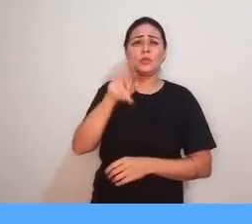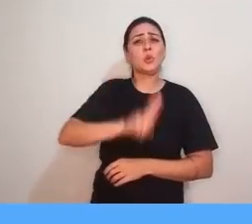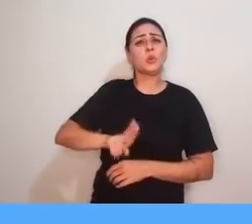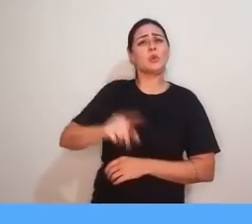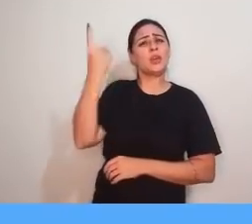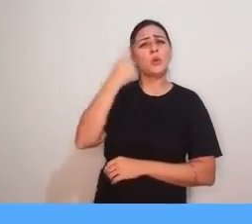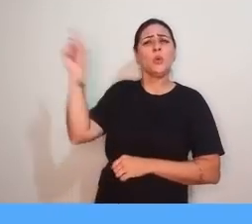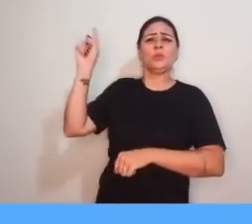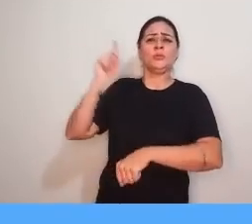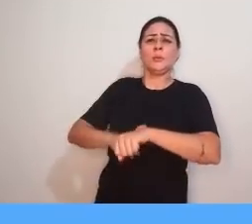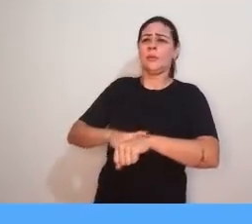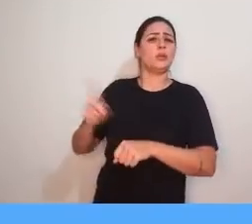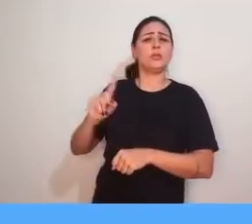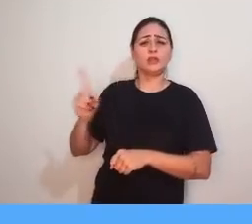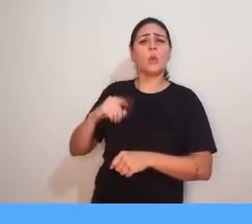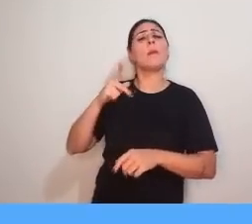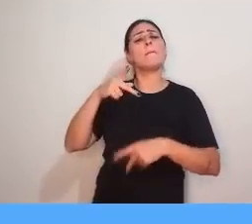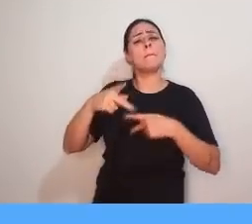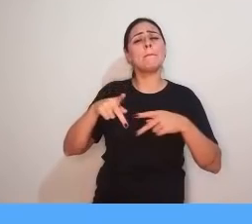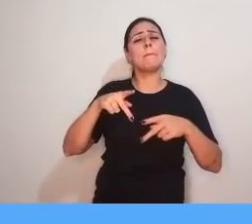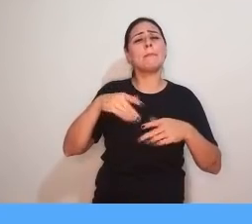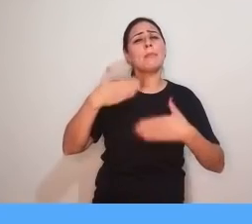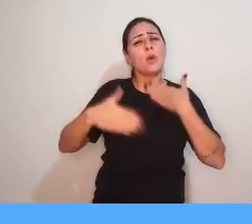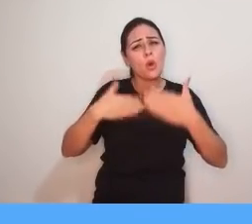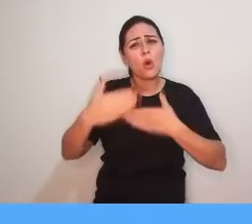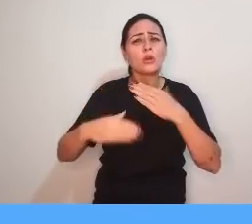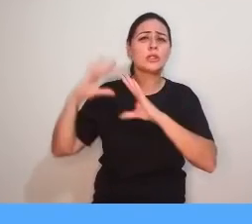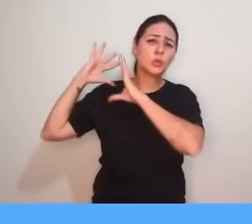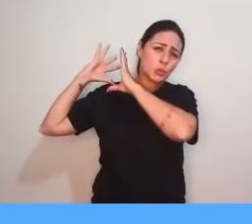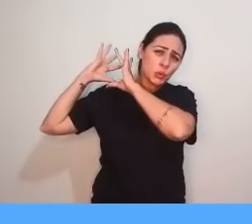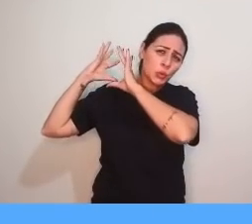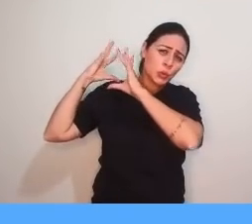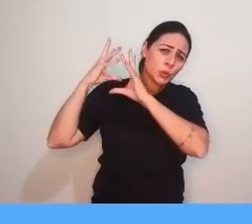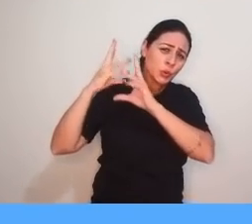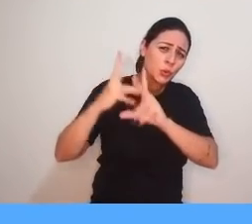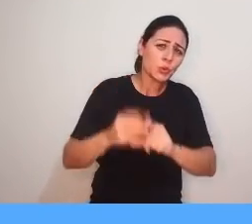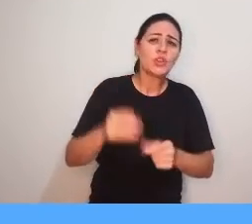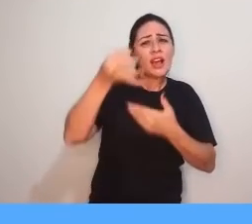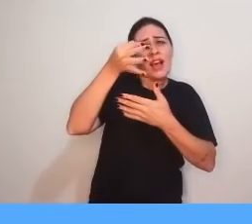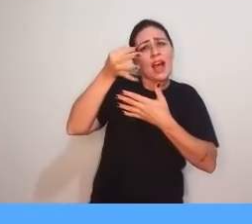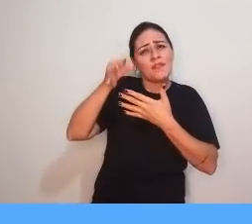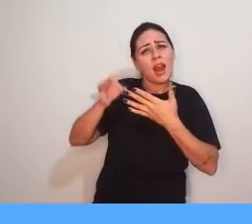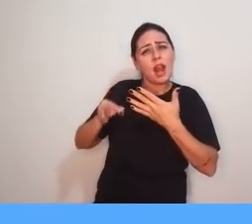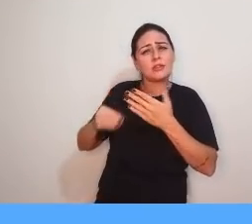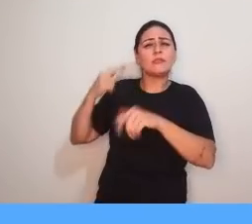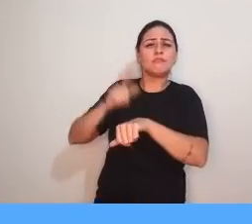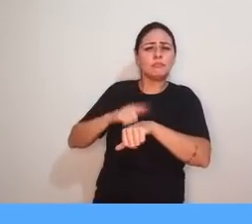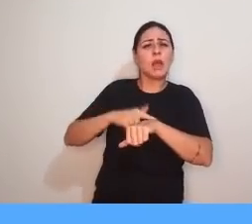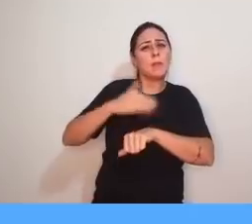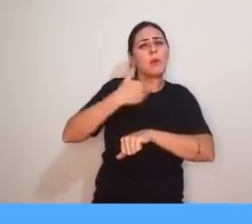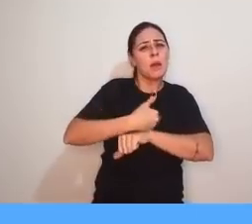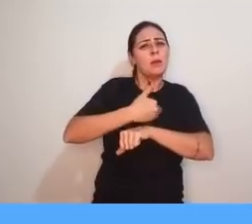facilitando o trabalho dele, que conforme vai avançando, ele já vai tendo avaliação, né? E vai desobrigando o